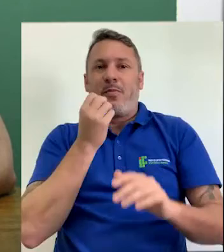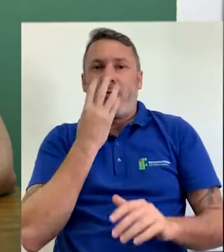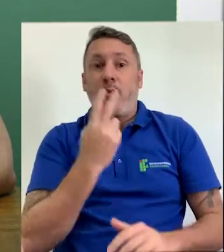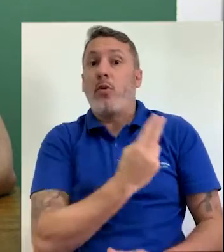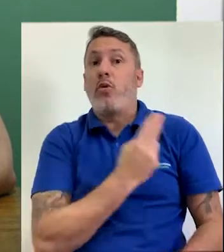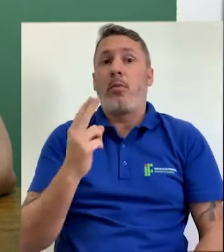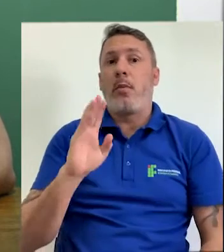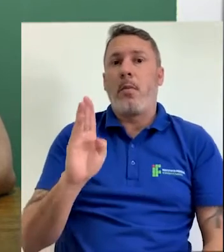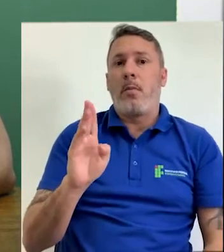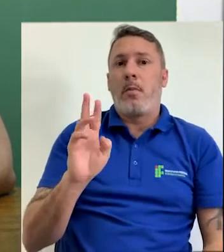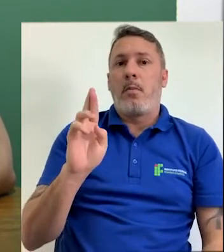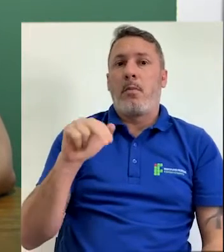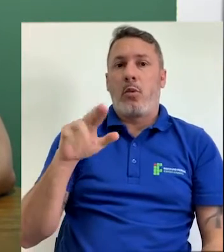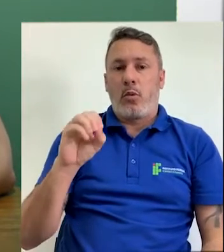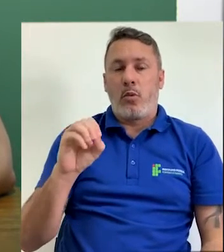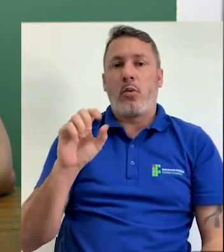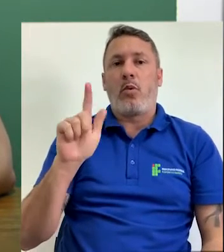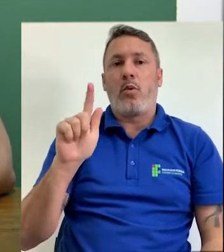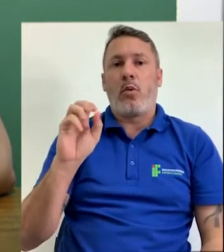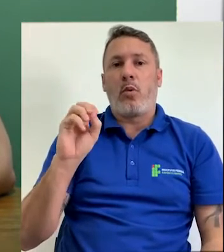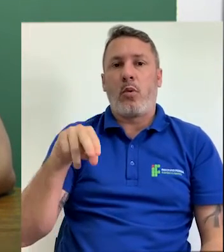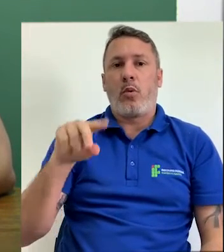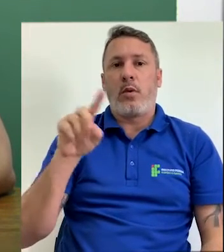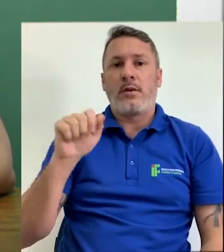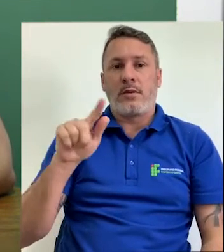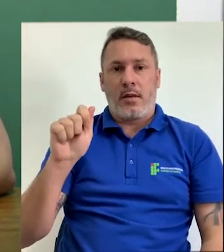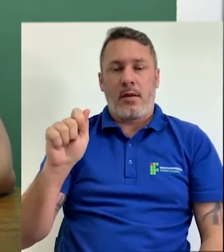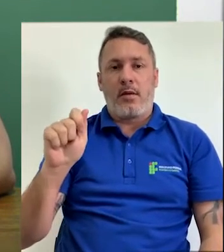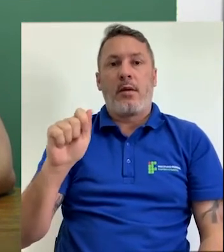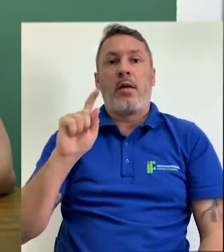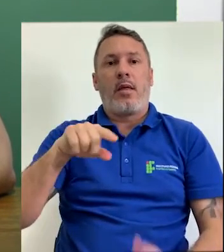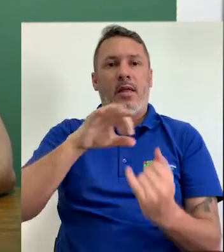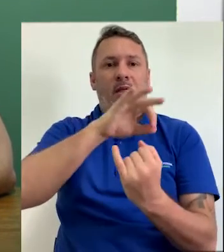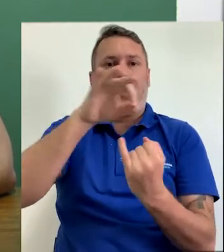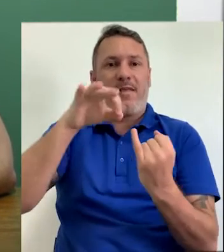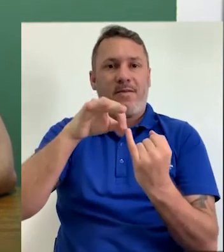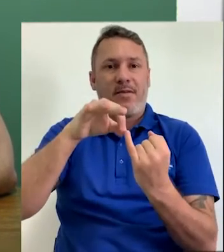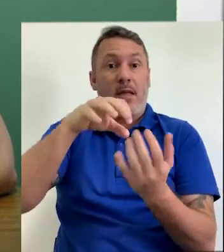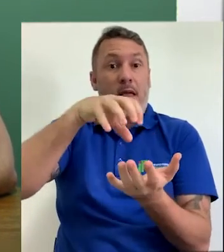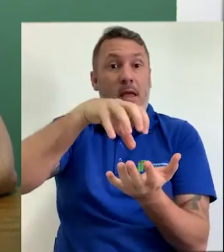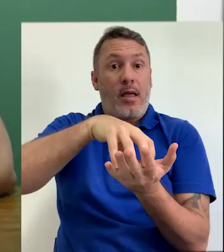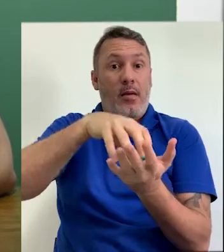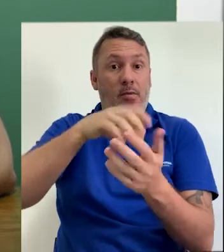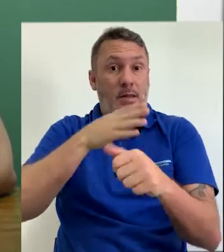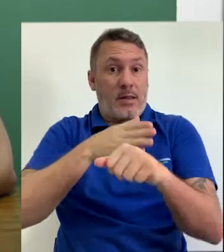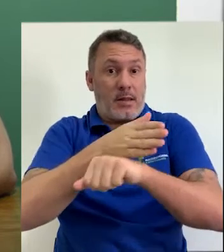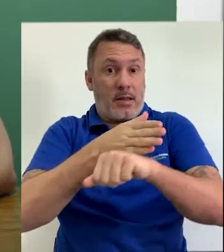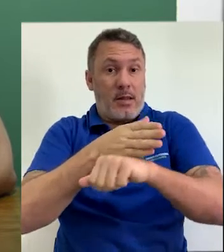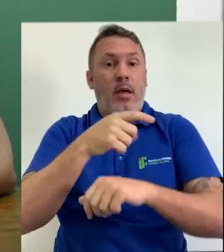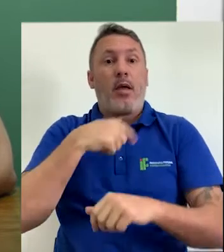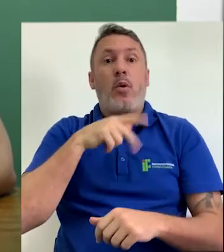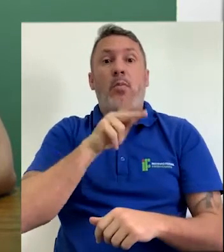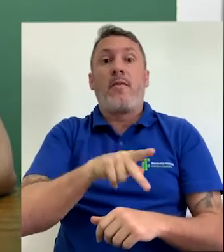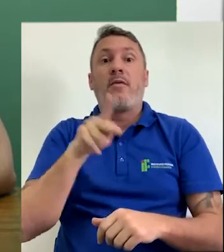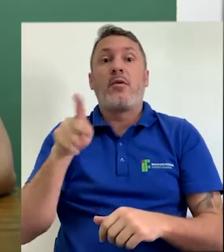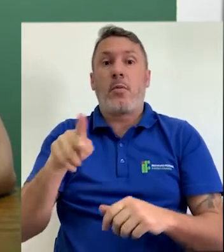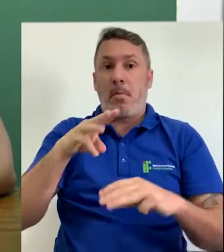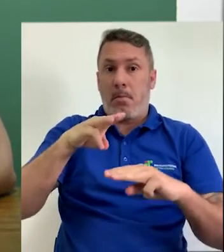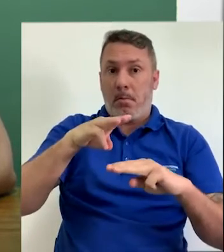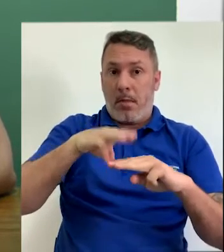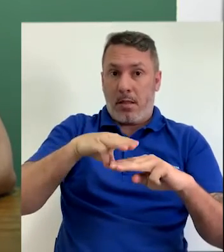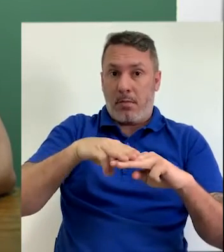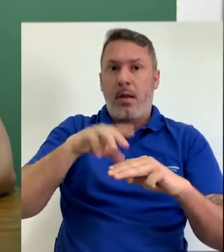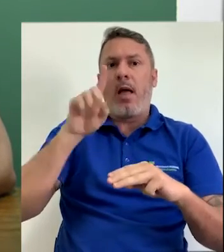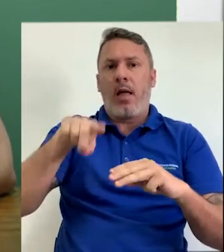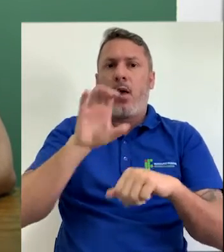Olá pessoal, aqui é o professor Bruno Gonzaga, do IFES Campus Serra. Eu leciono a disciplina de Matemática